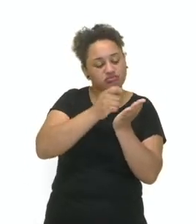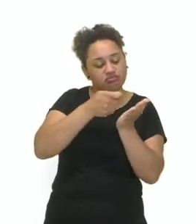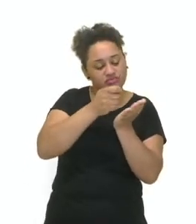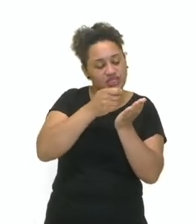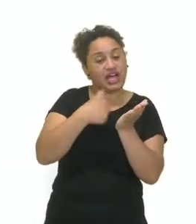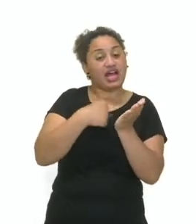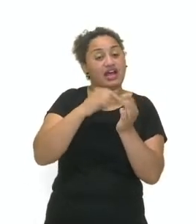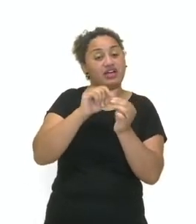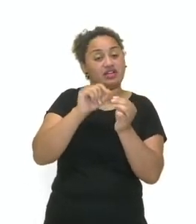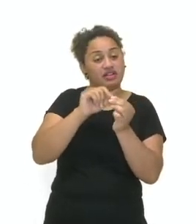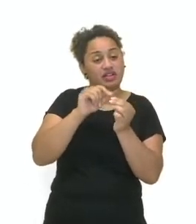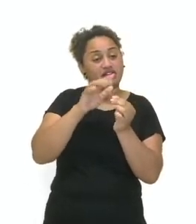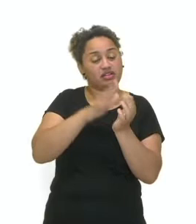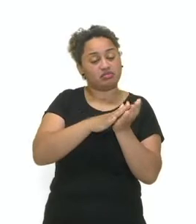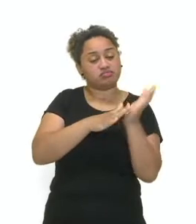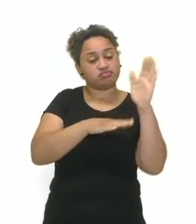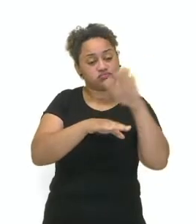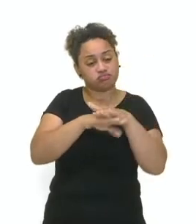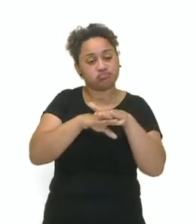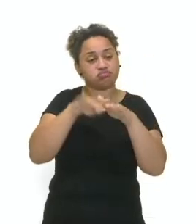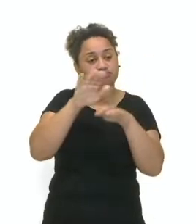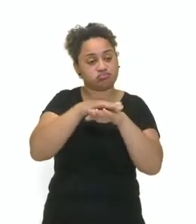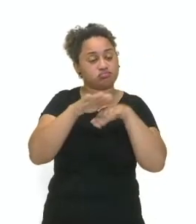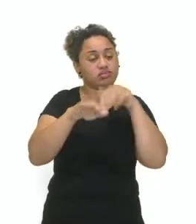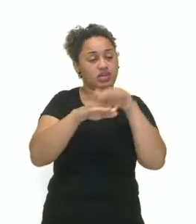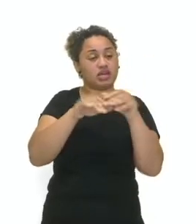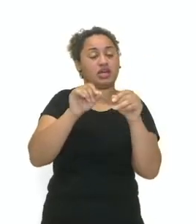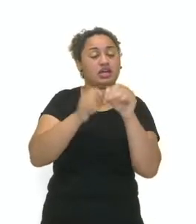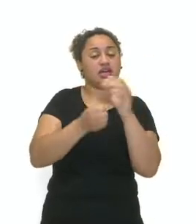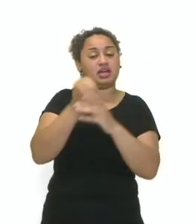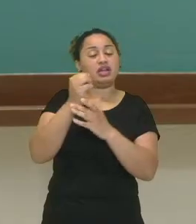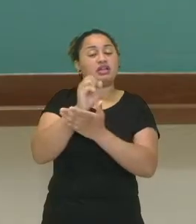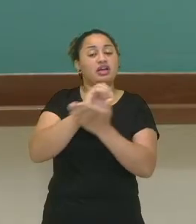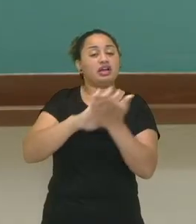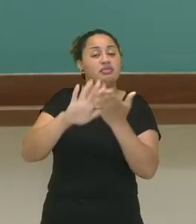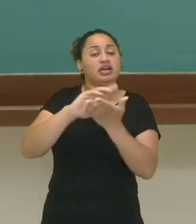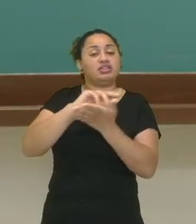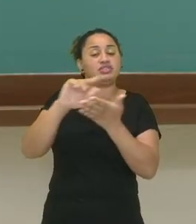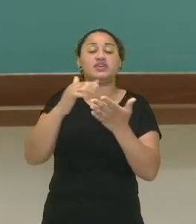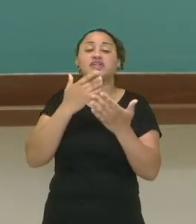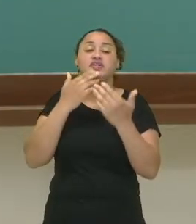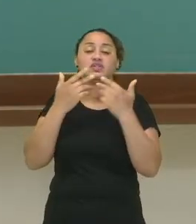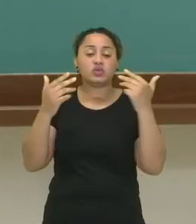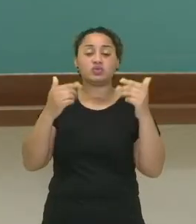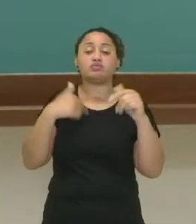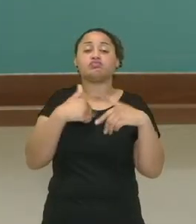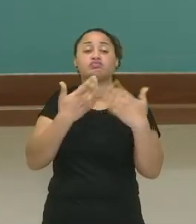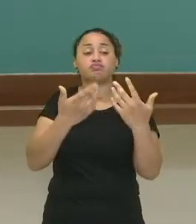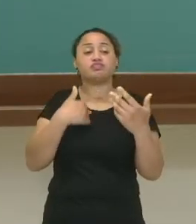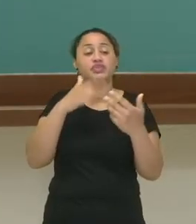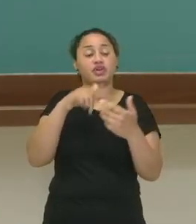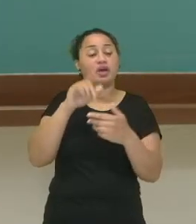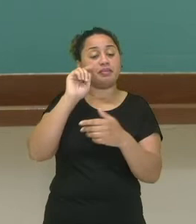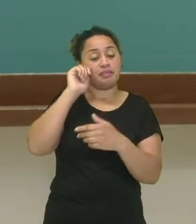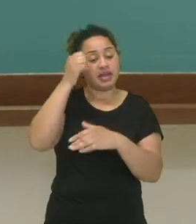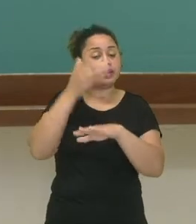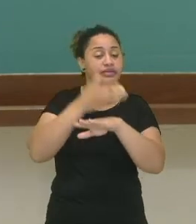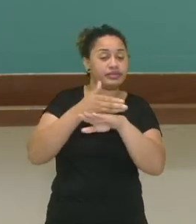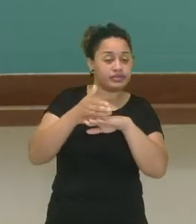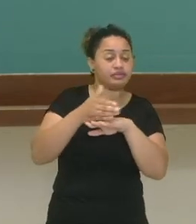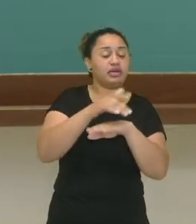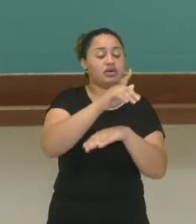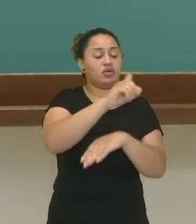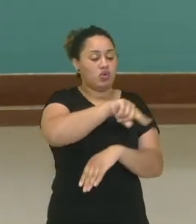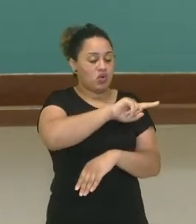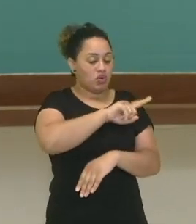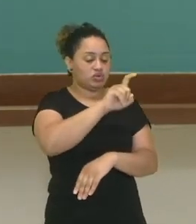através de sobreposições, resultando em uma imagem de várias cores, né? Então a xilogravura, ela é preta e branca, né? Vai ter só